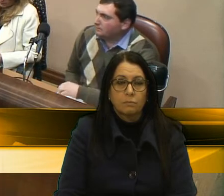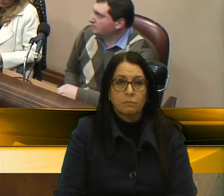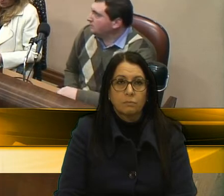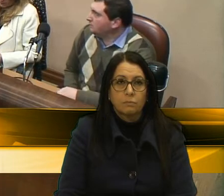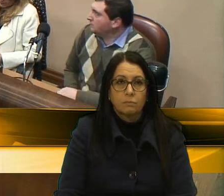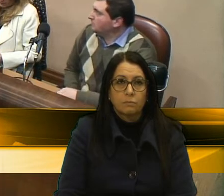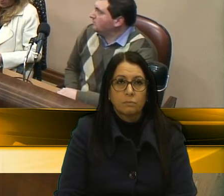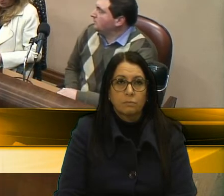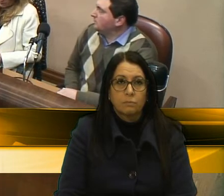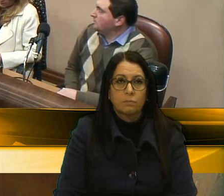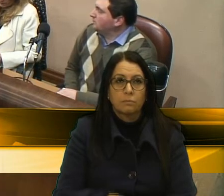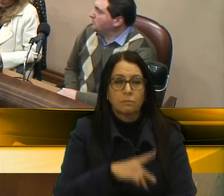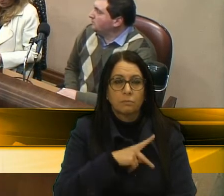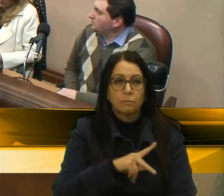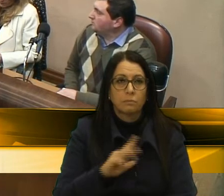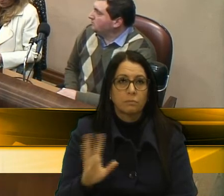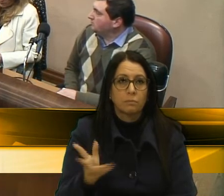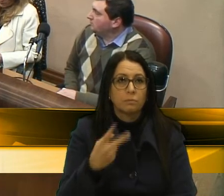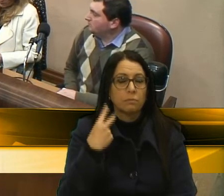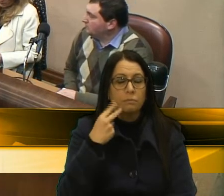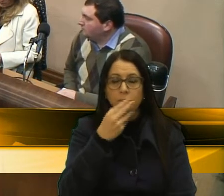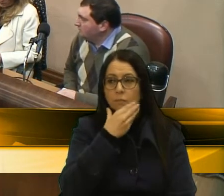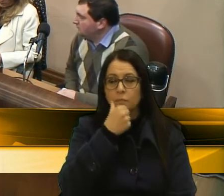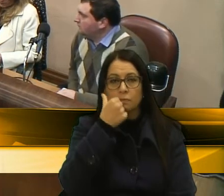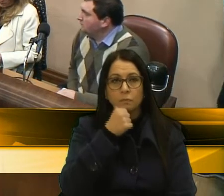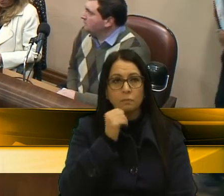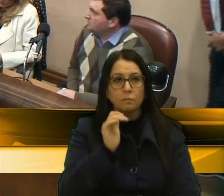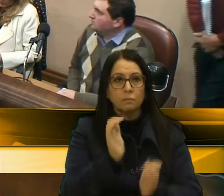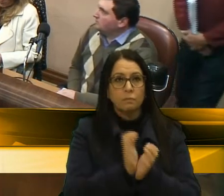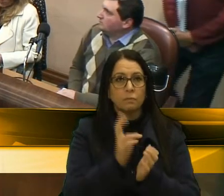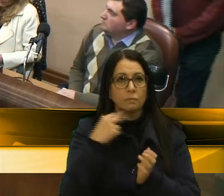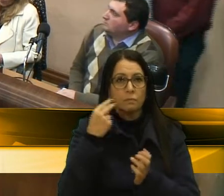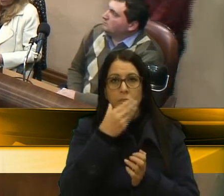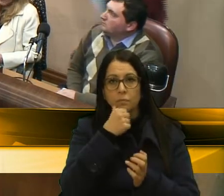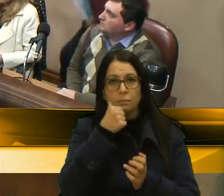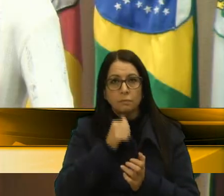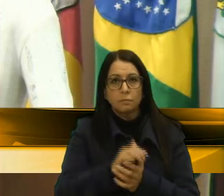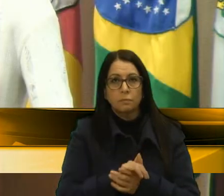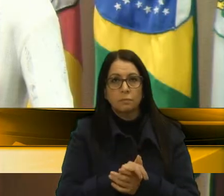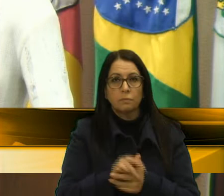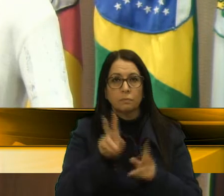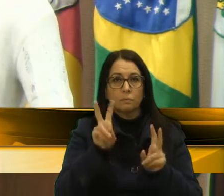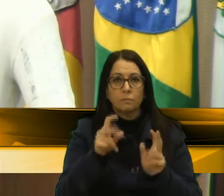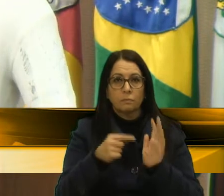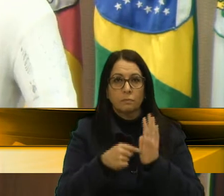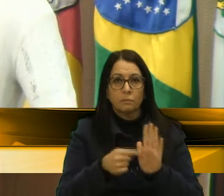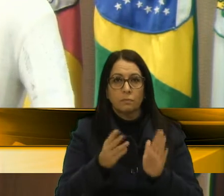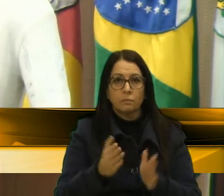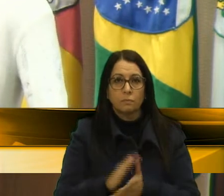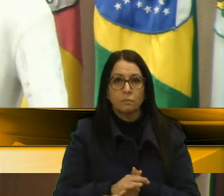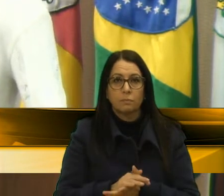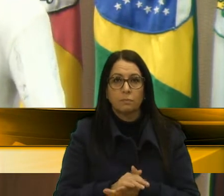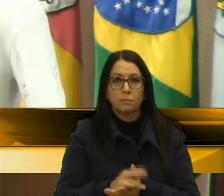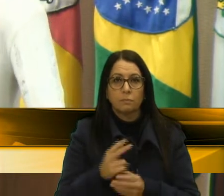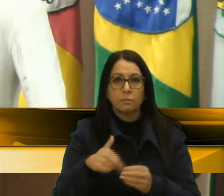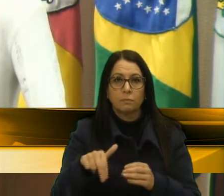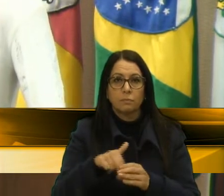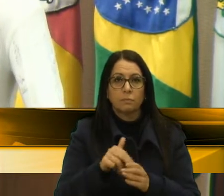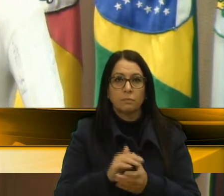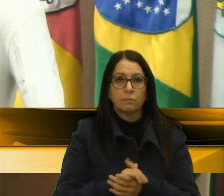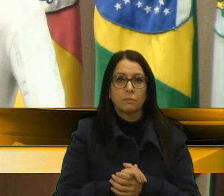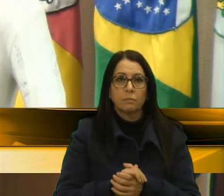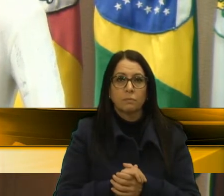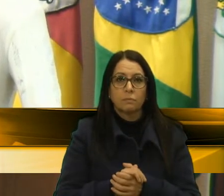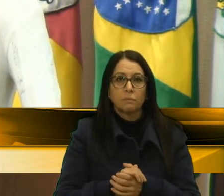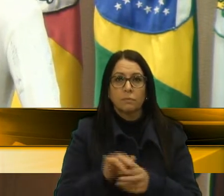Senhor presidente, nobres pares e colegas vereadores, o tema que me traz hoje à tribuna,